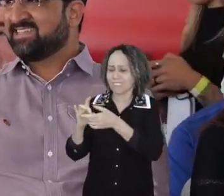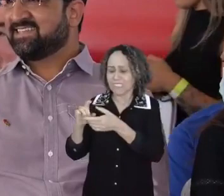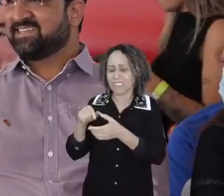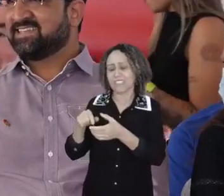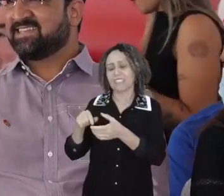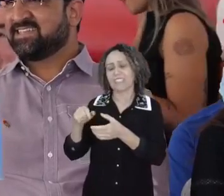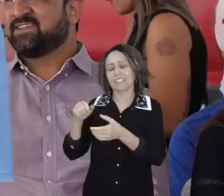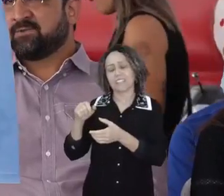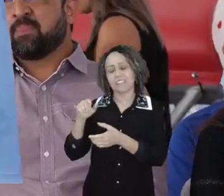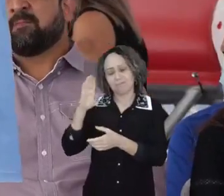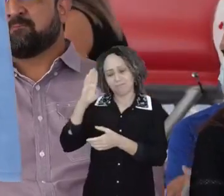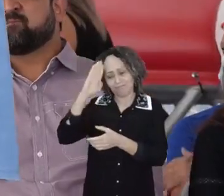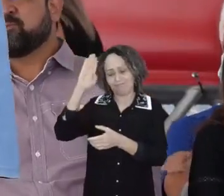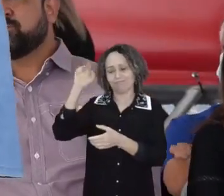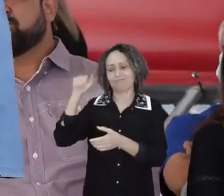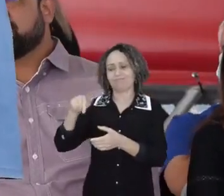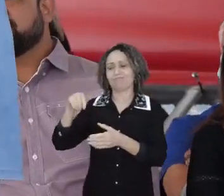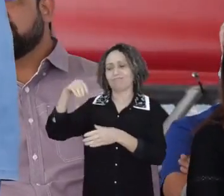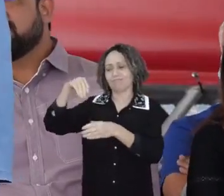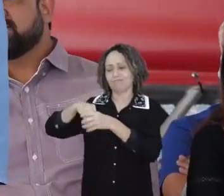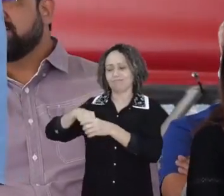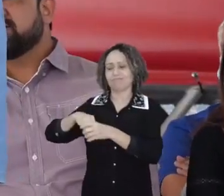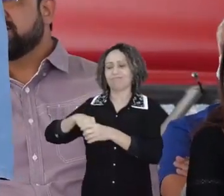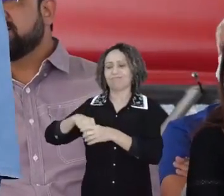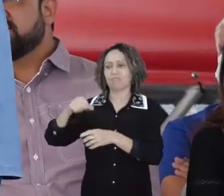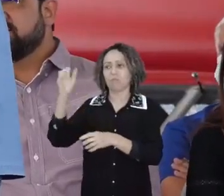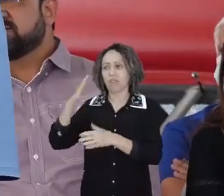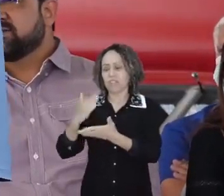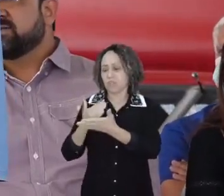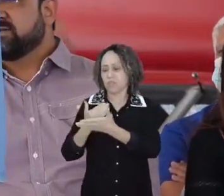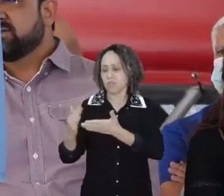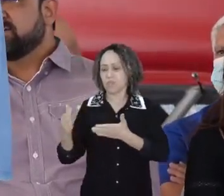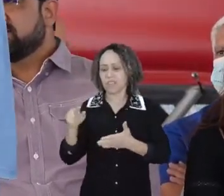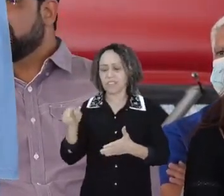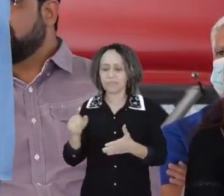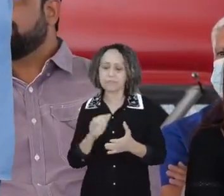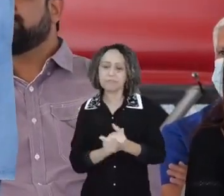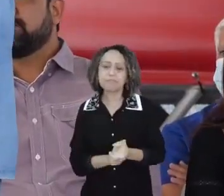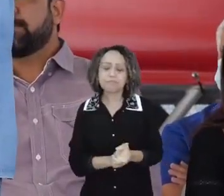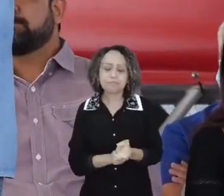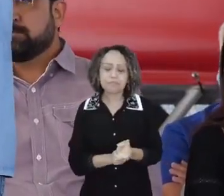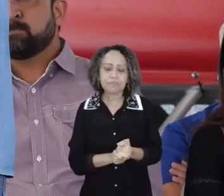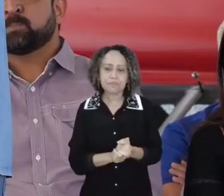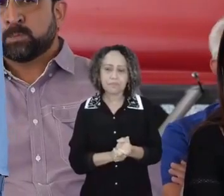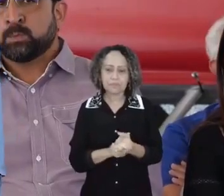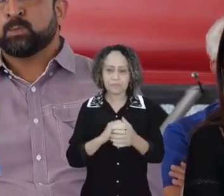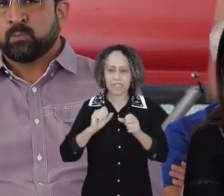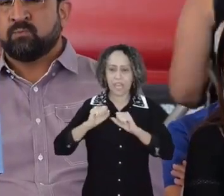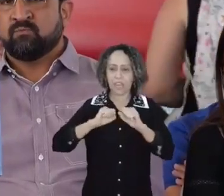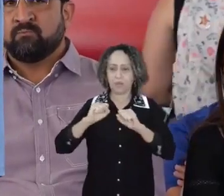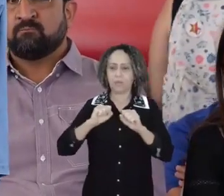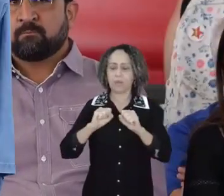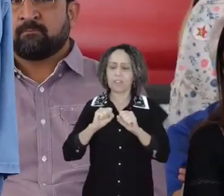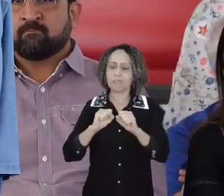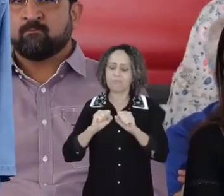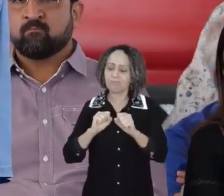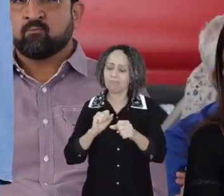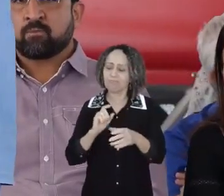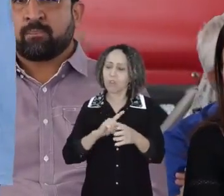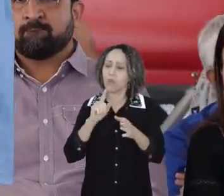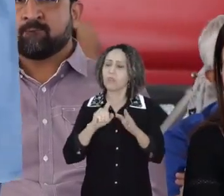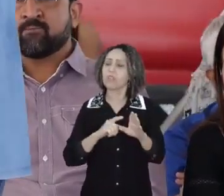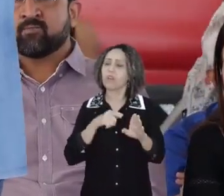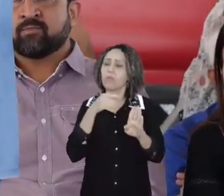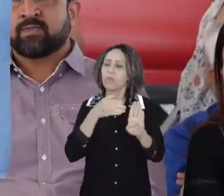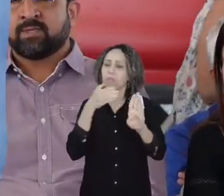esse movimento foi lançado, companheiro Reginaldo, sou grande deputado, líder da nossa bancada, em seu nome eu cumprimento todos os deputados federais